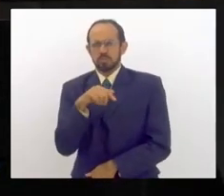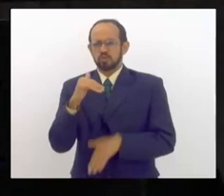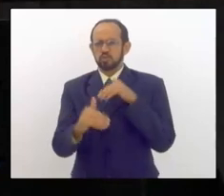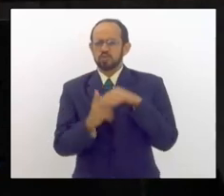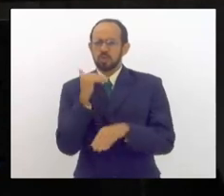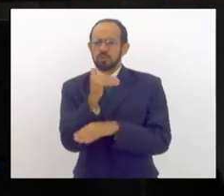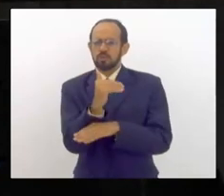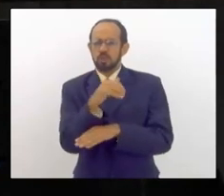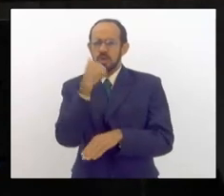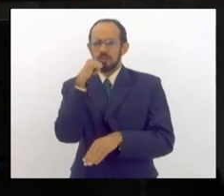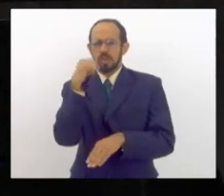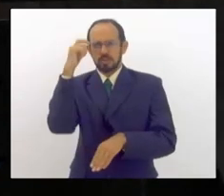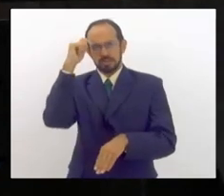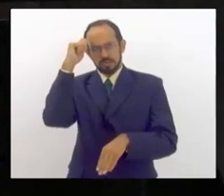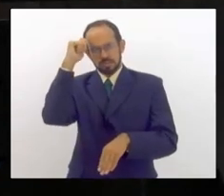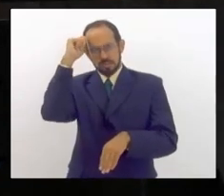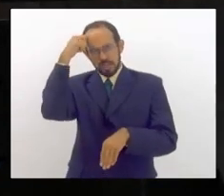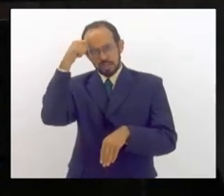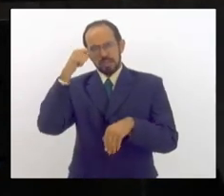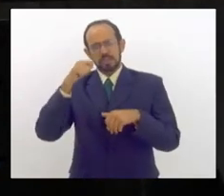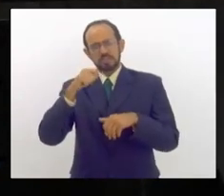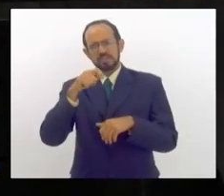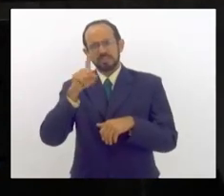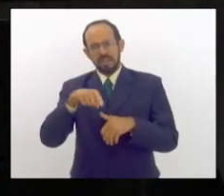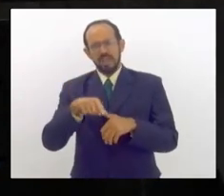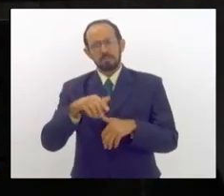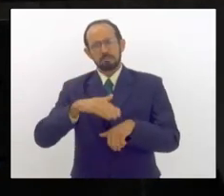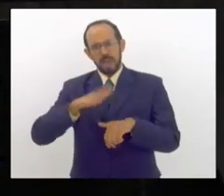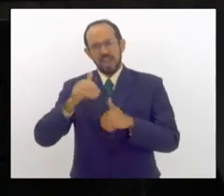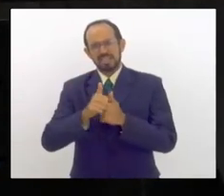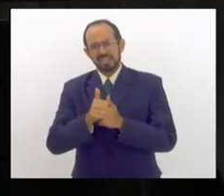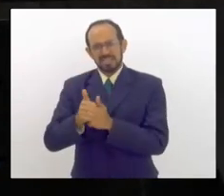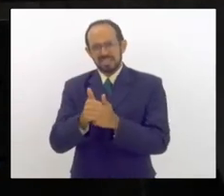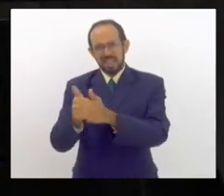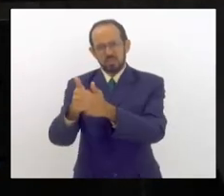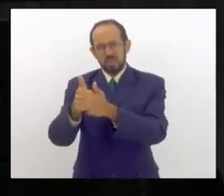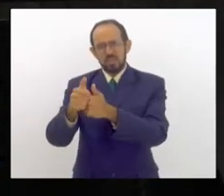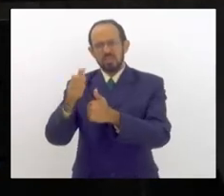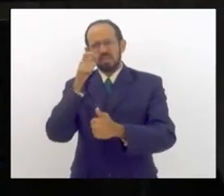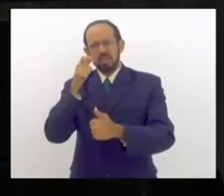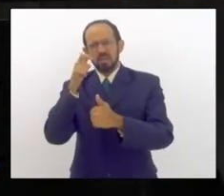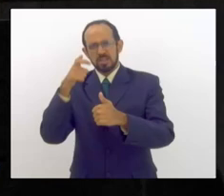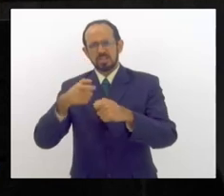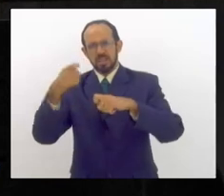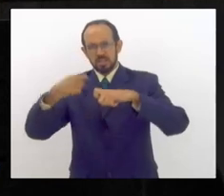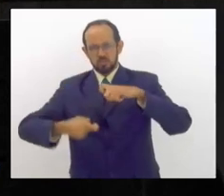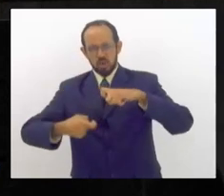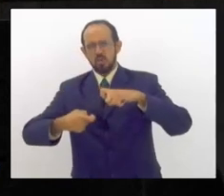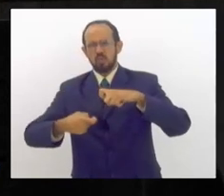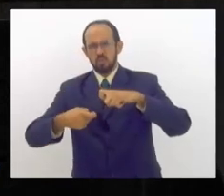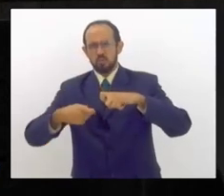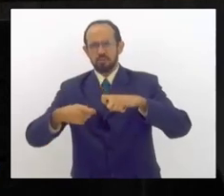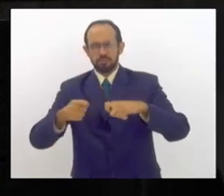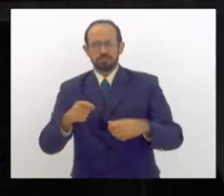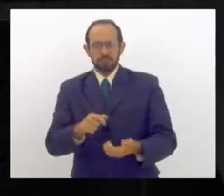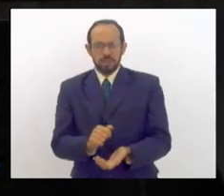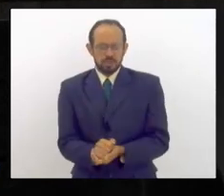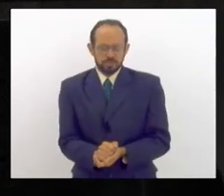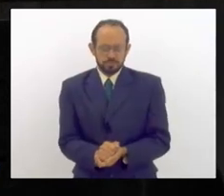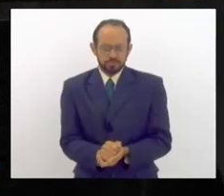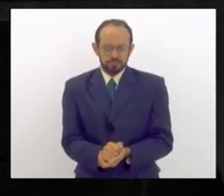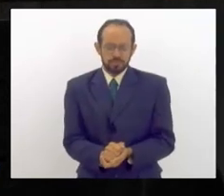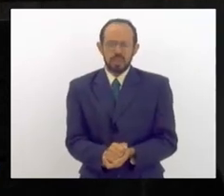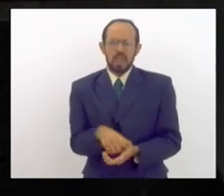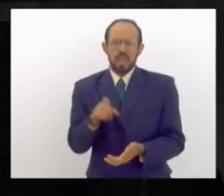mulheres negras que são hipersexualizadas. São ofensivos e caracterizam, e aí é importante dizer, senhora presidenta,